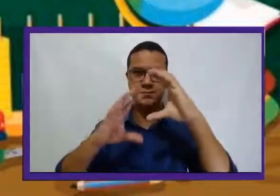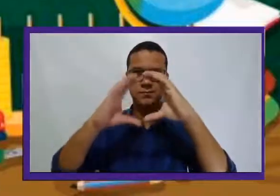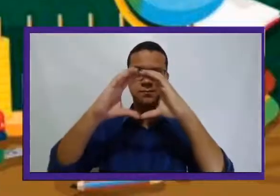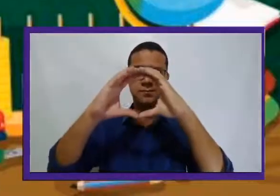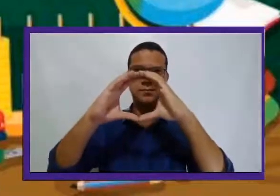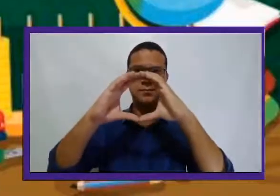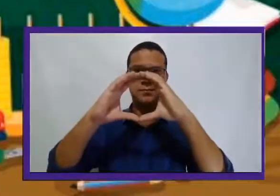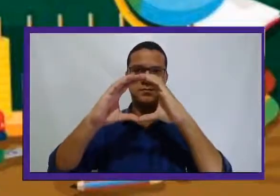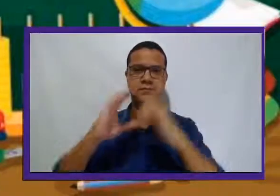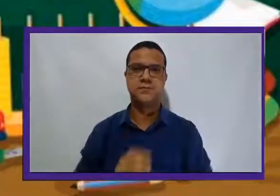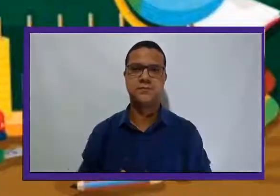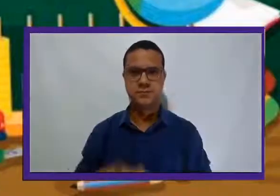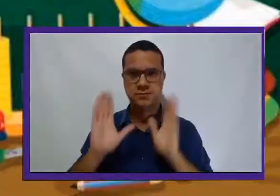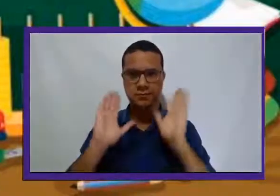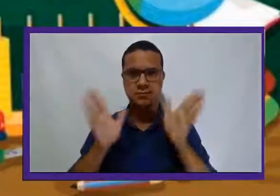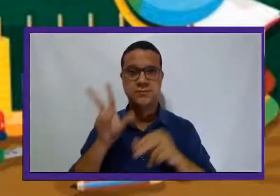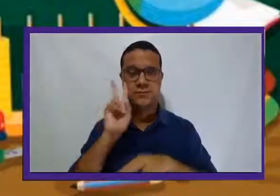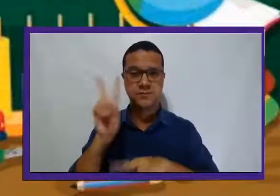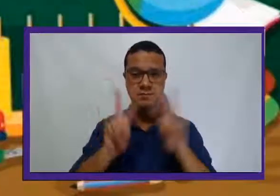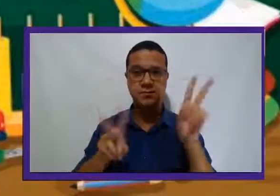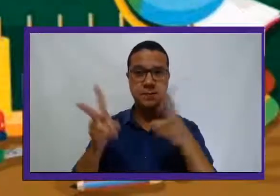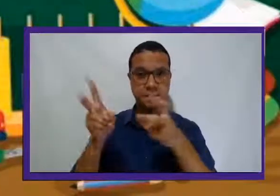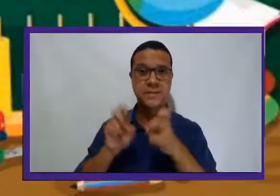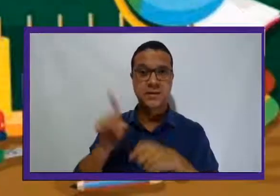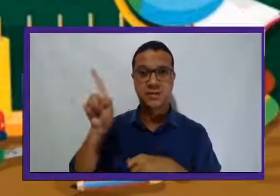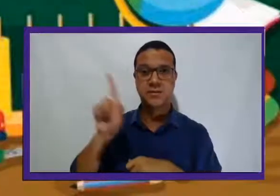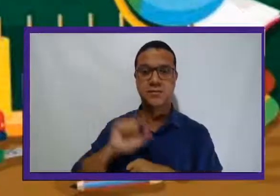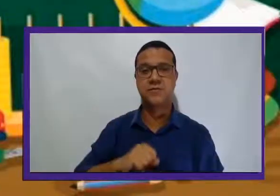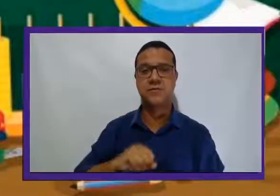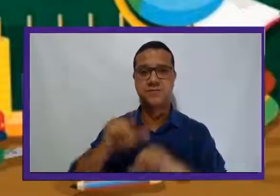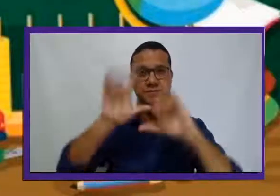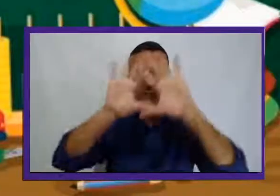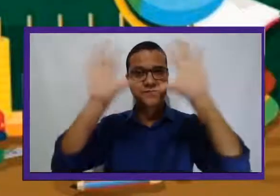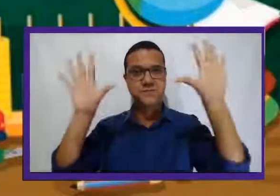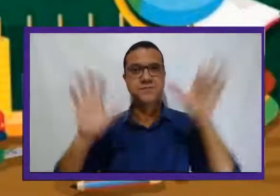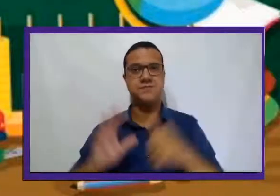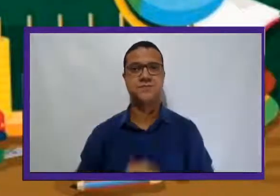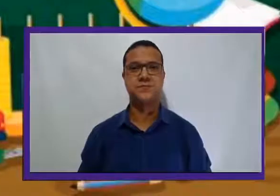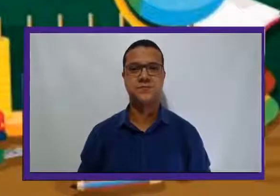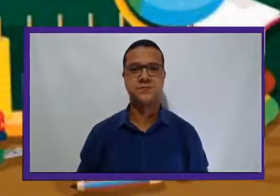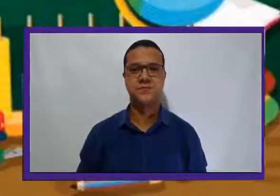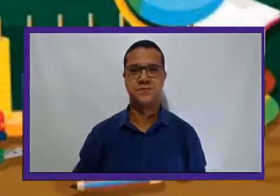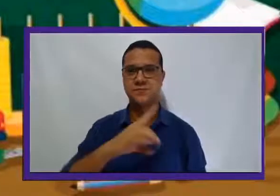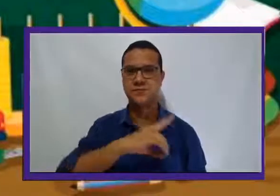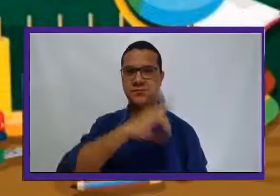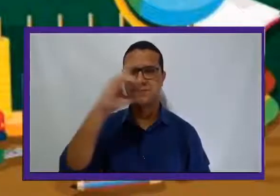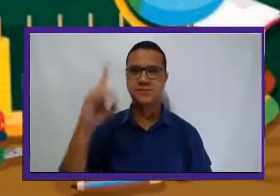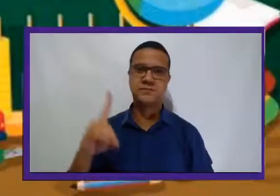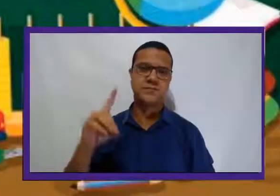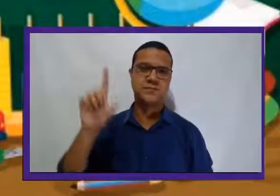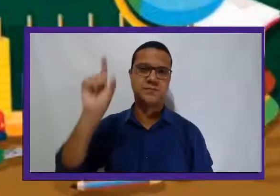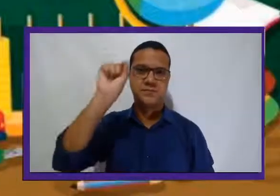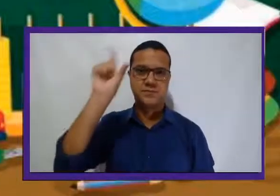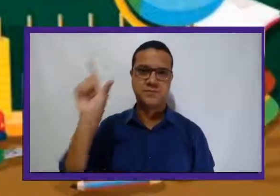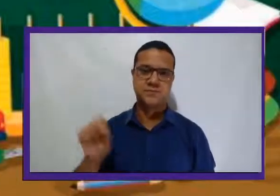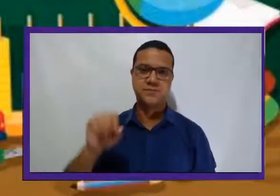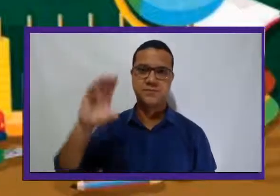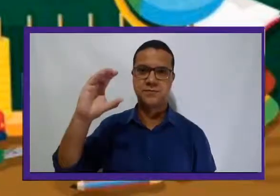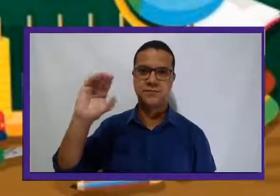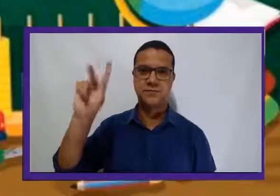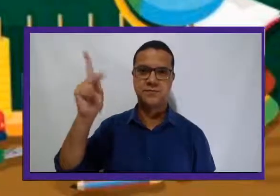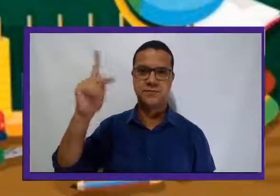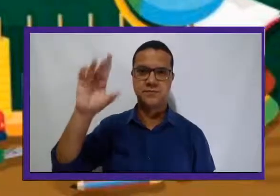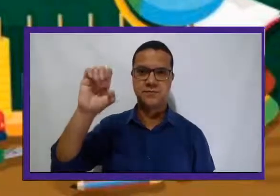linda Enorme Acho que você já Percebeu Já prestou atenção No céu No dia de Lua cheia Fica tudo